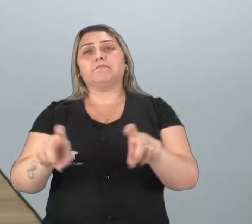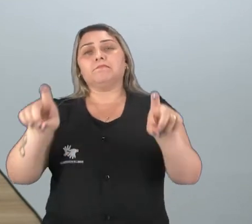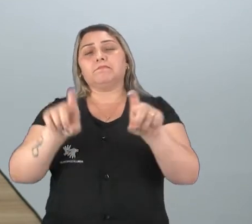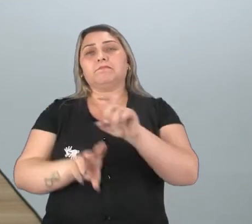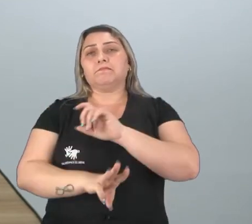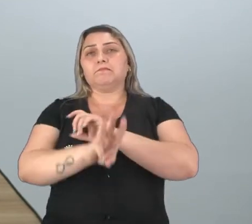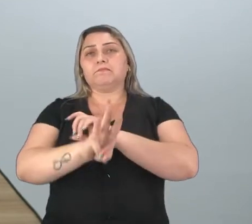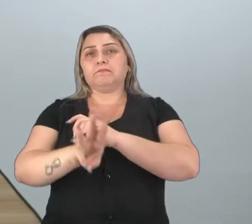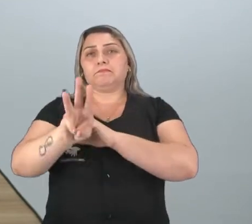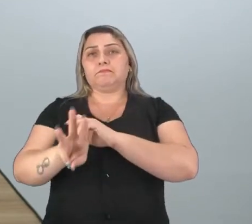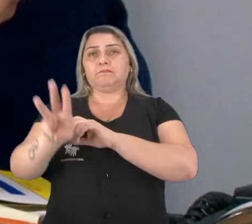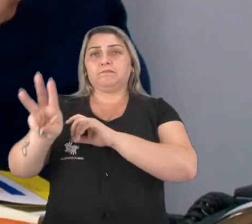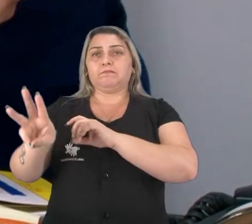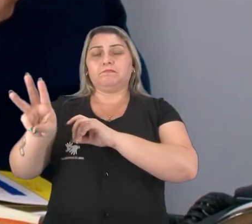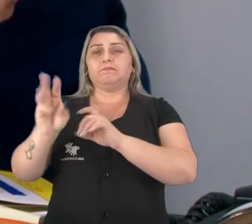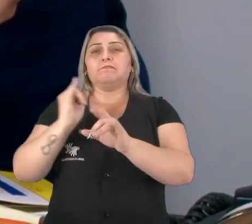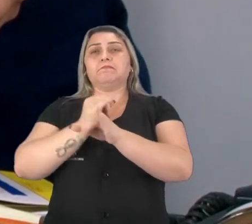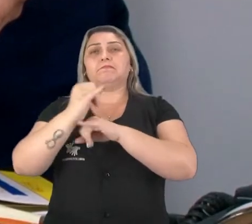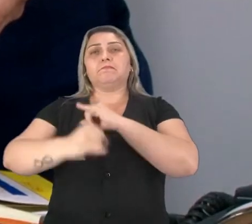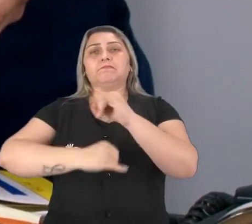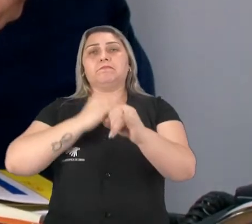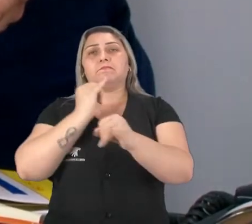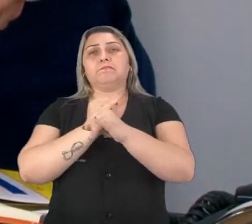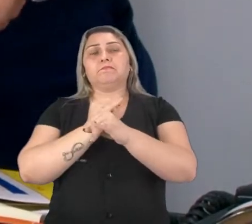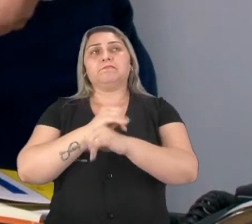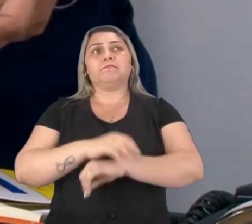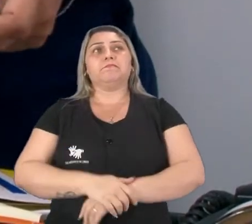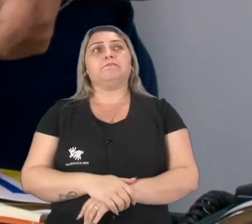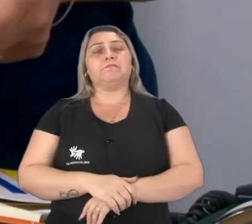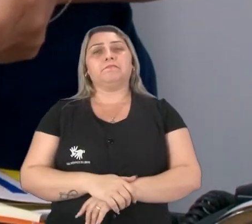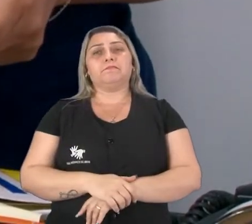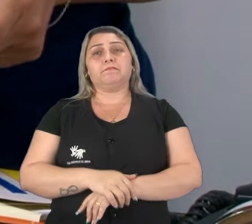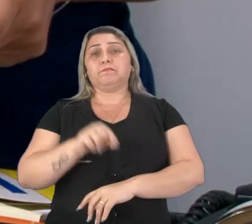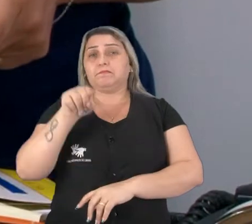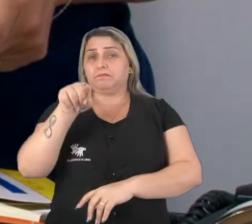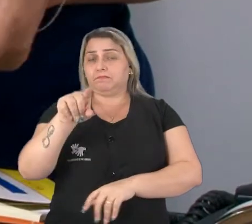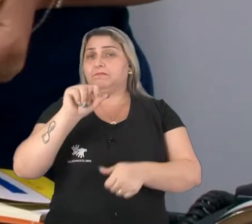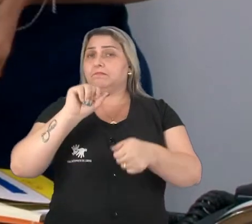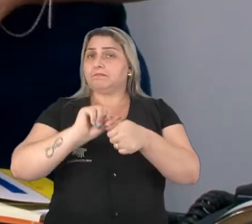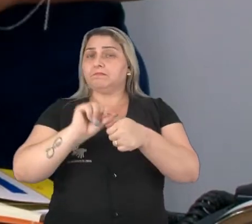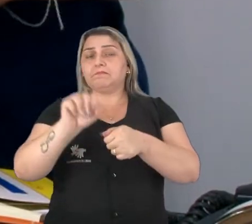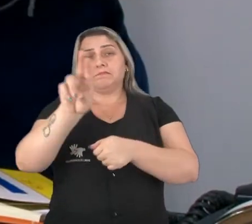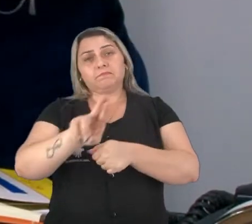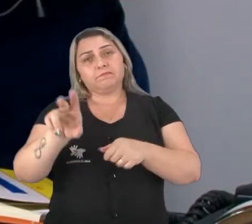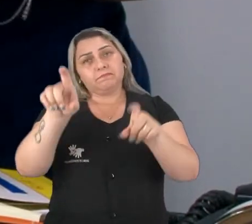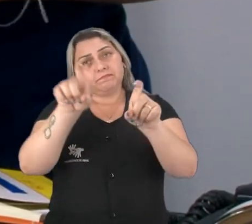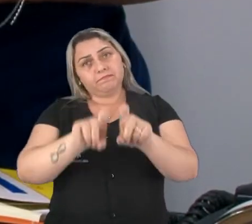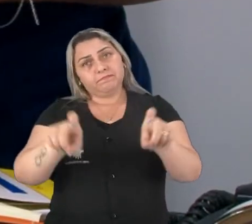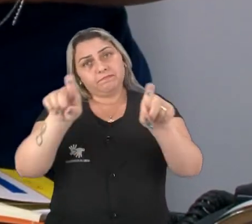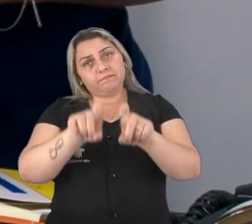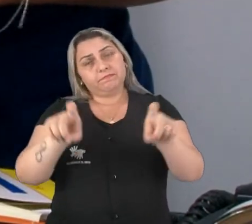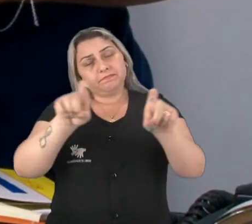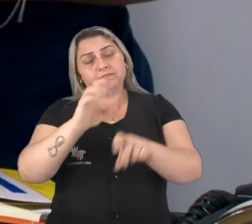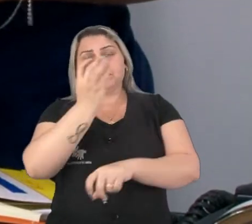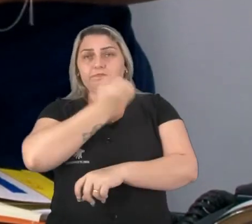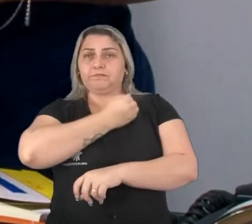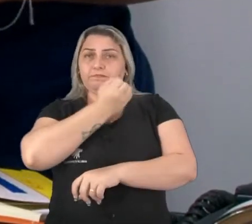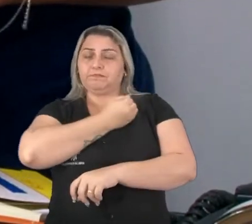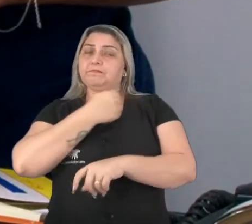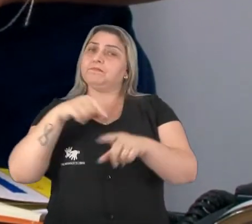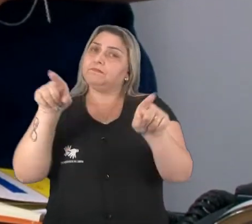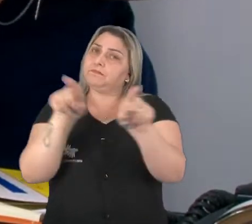Para acessar a internet ou qualquer outra função que você for fazer utilizando o computador, os